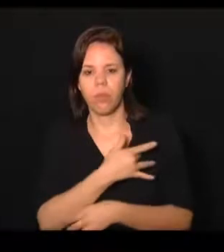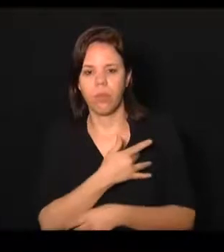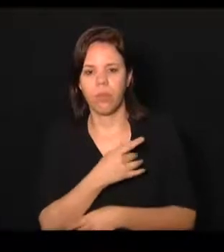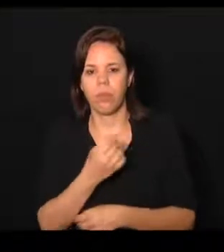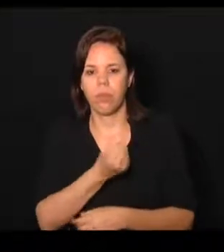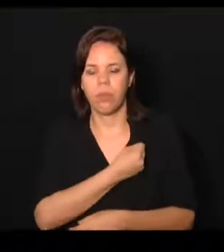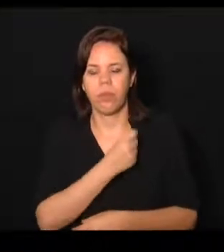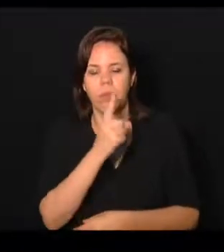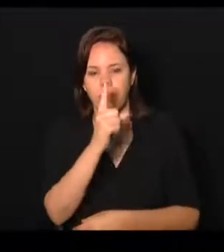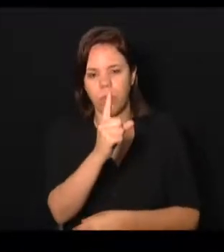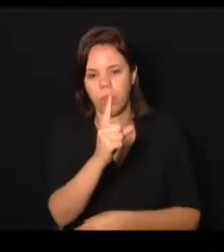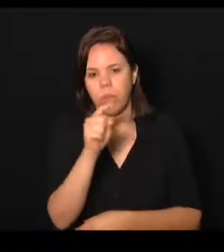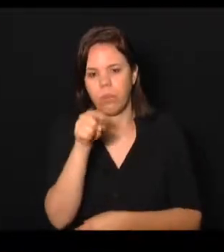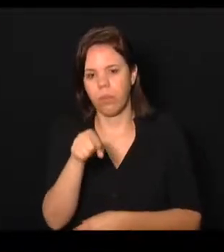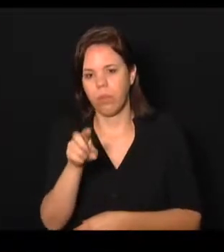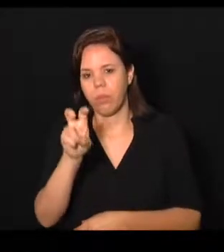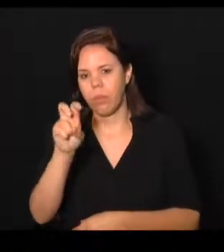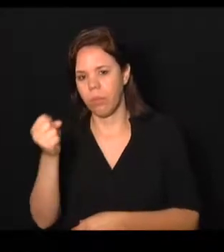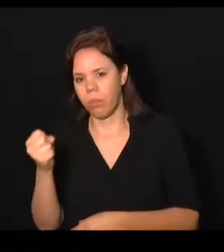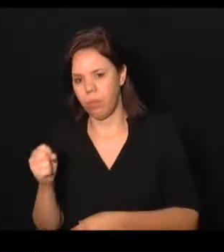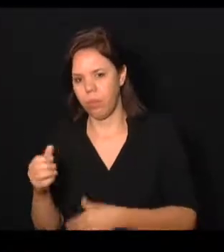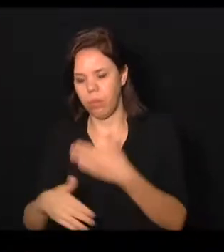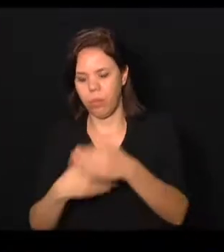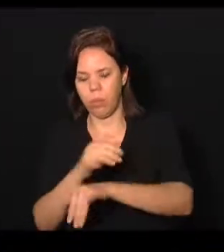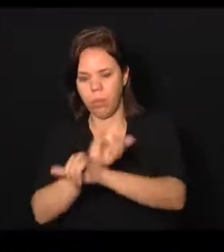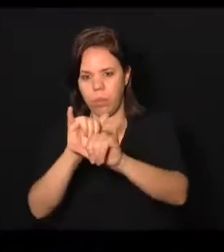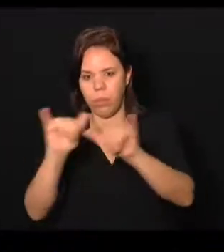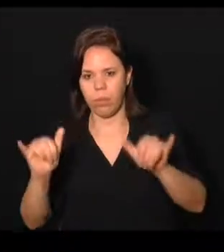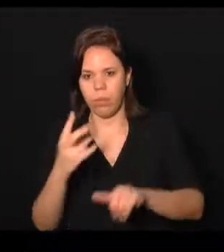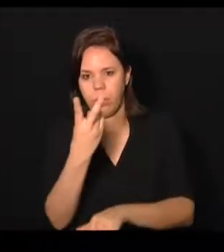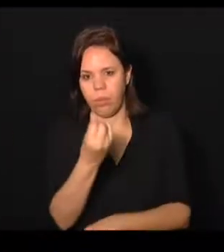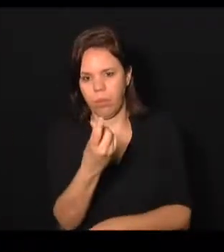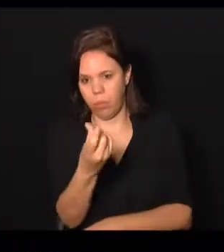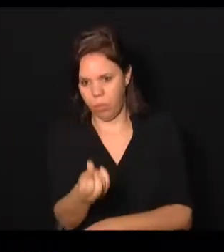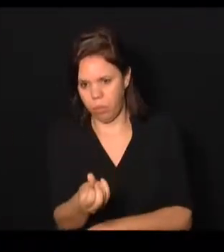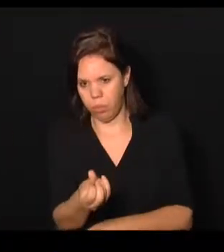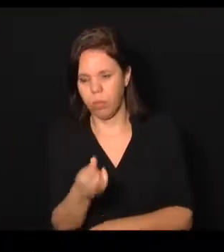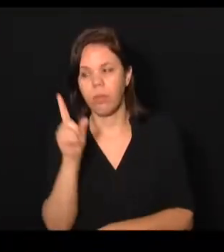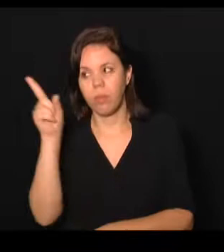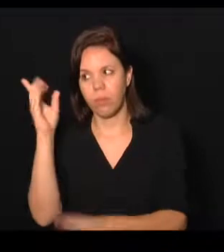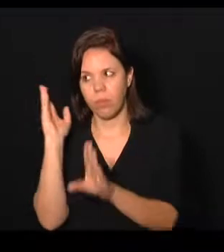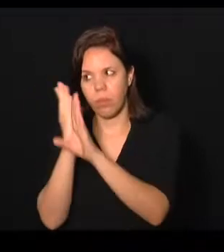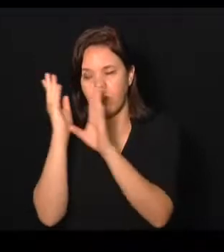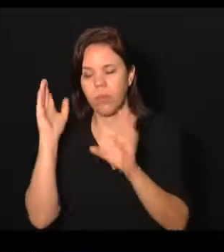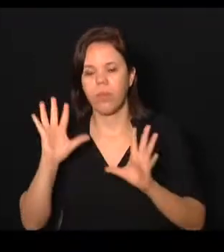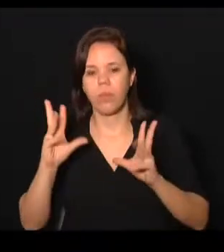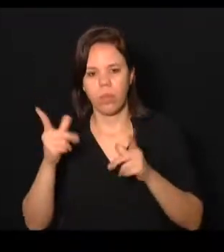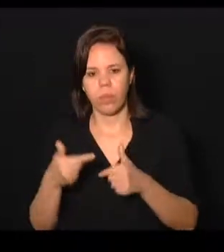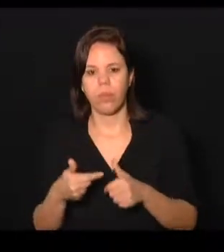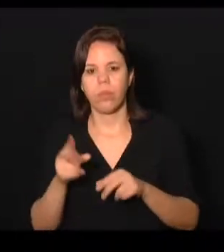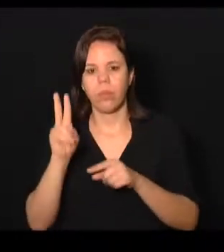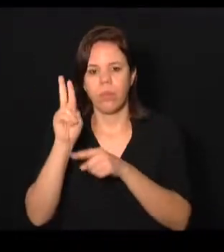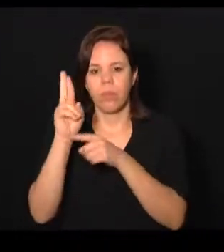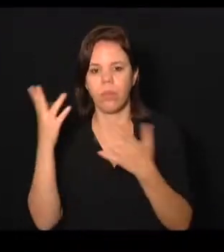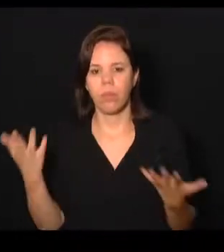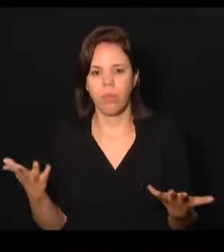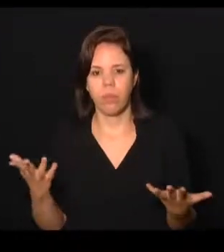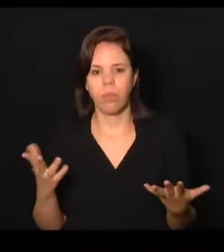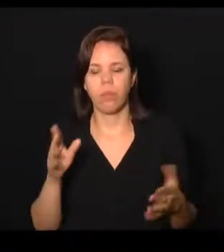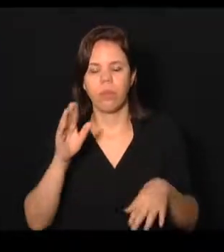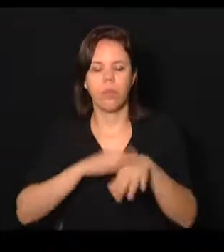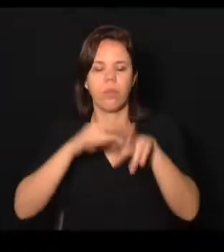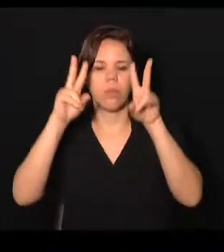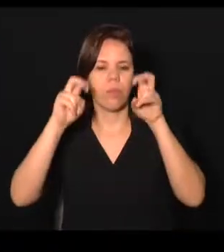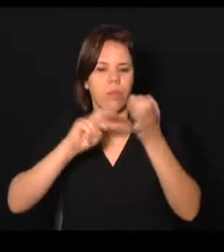fevereiro de 2016. Lá, você vai encontrar tudo que se refere à doação de sangue, doação